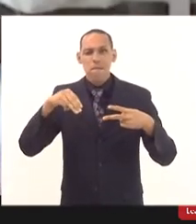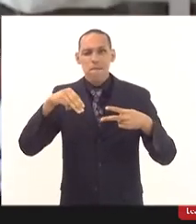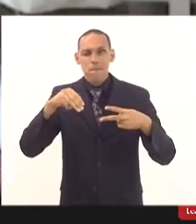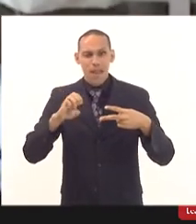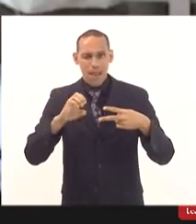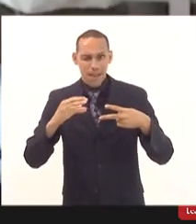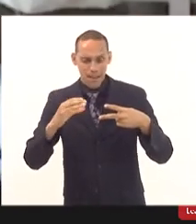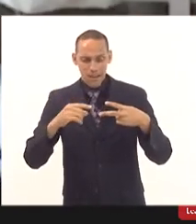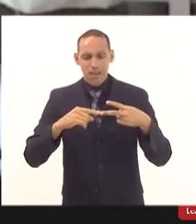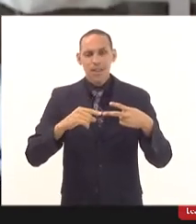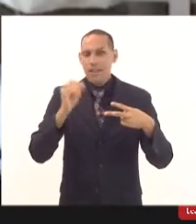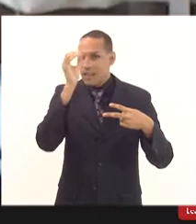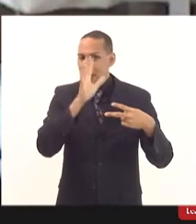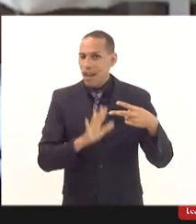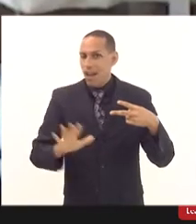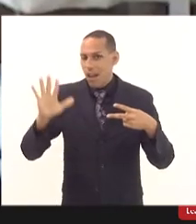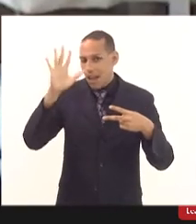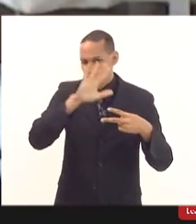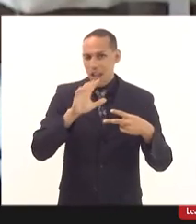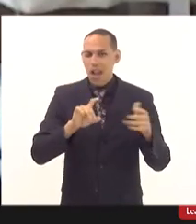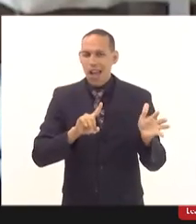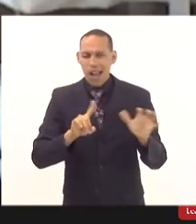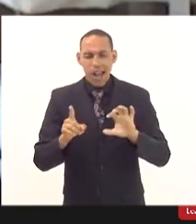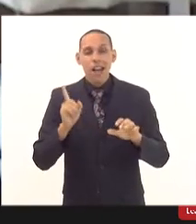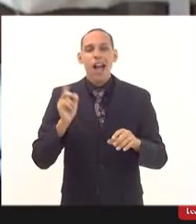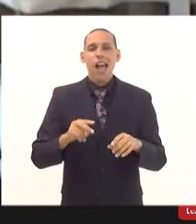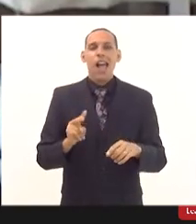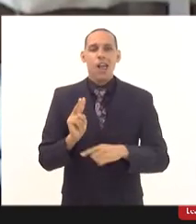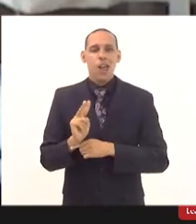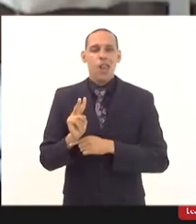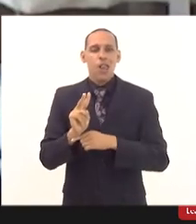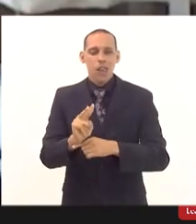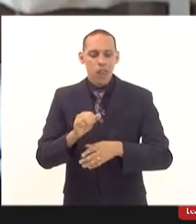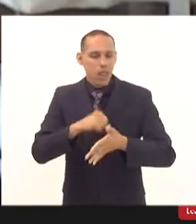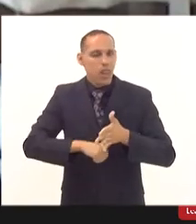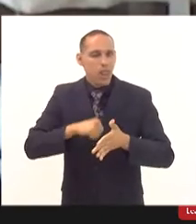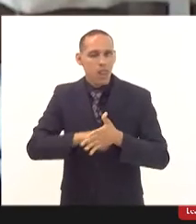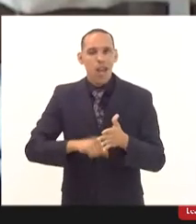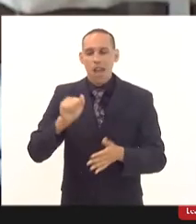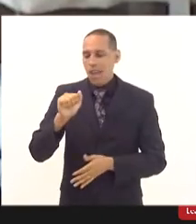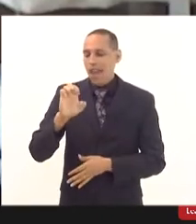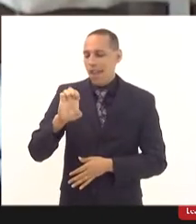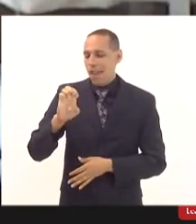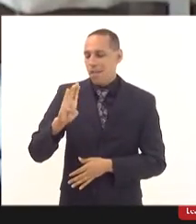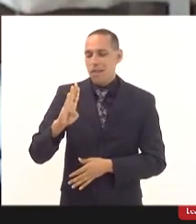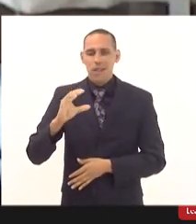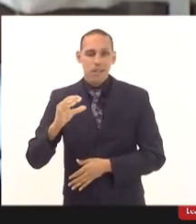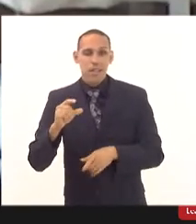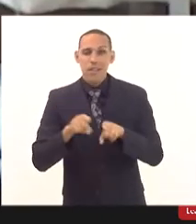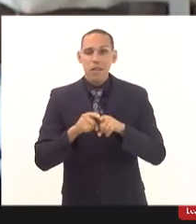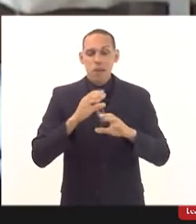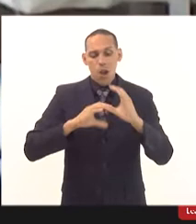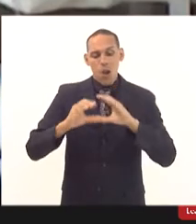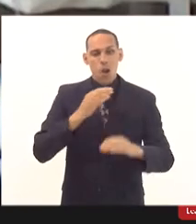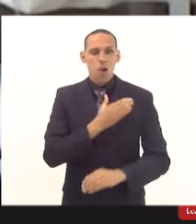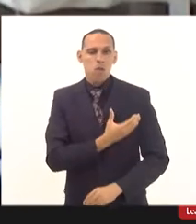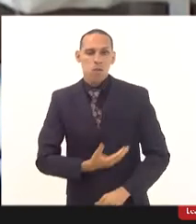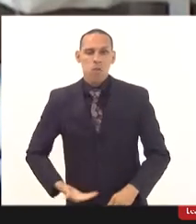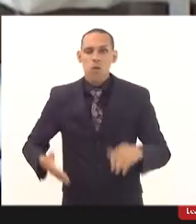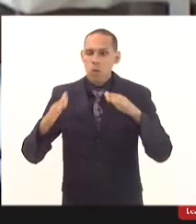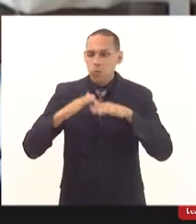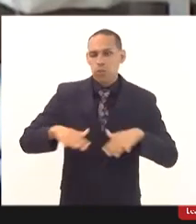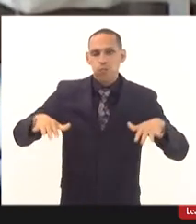inserida na luta maior da defesa da MBC da comunicação pública como tudo né como todos nós sabemos